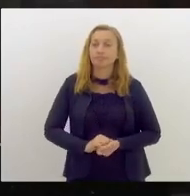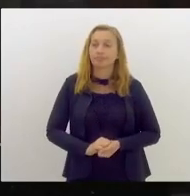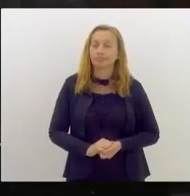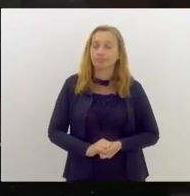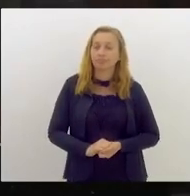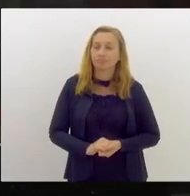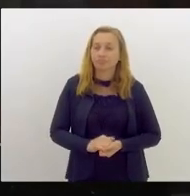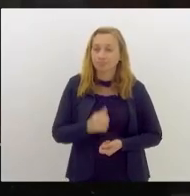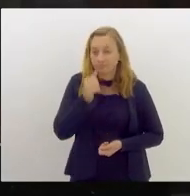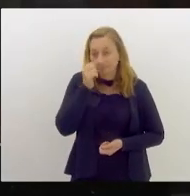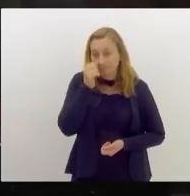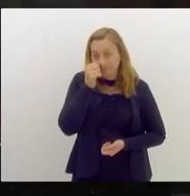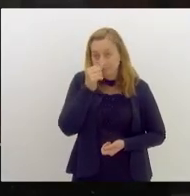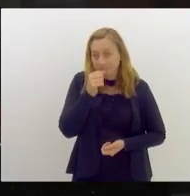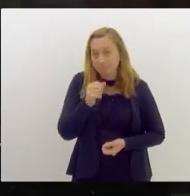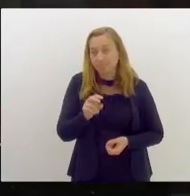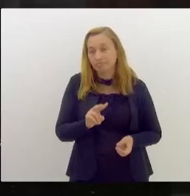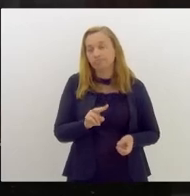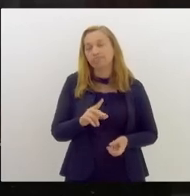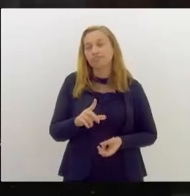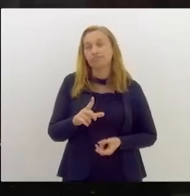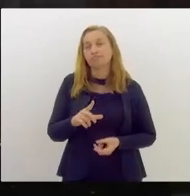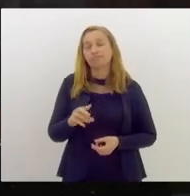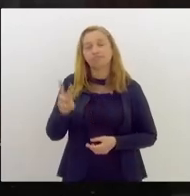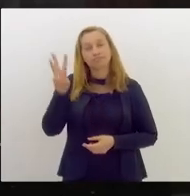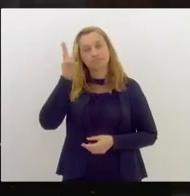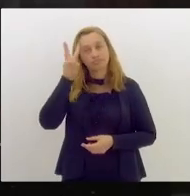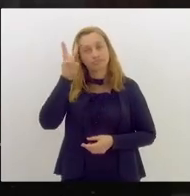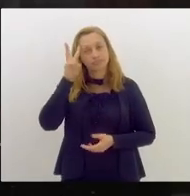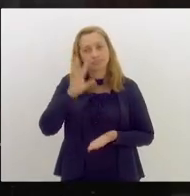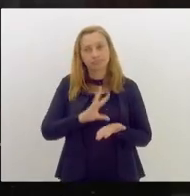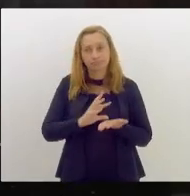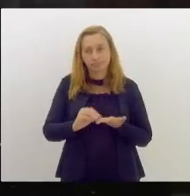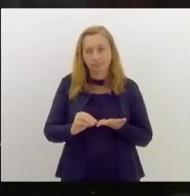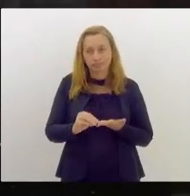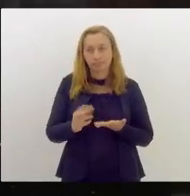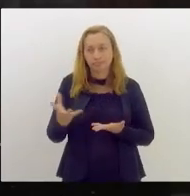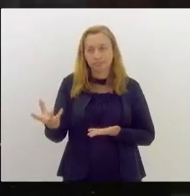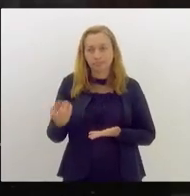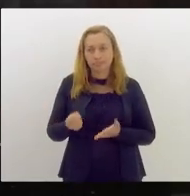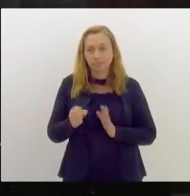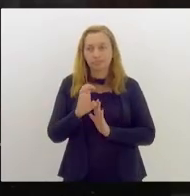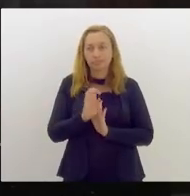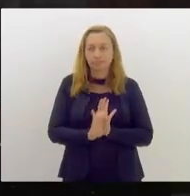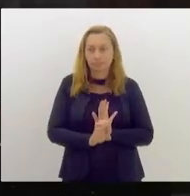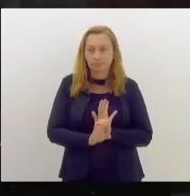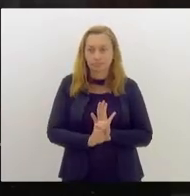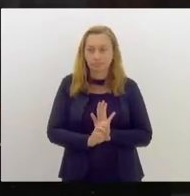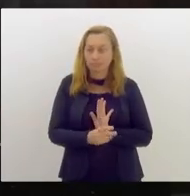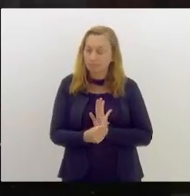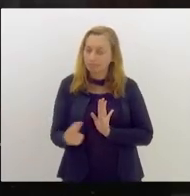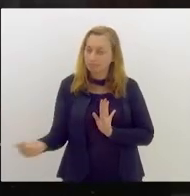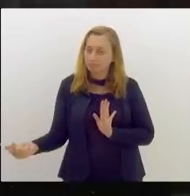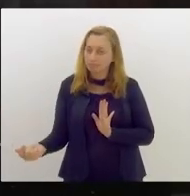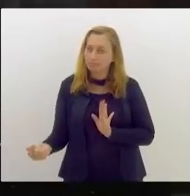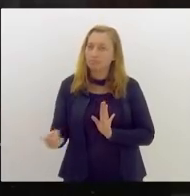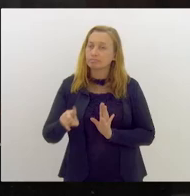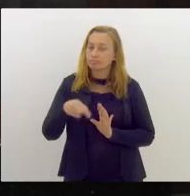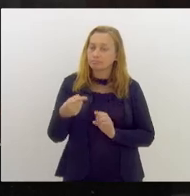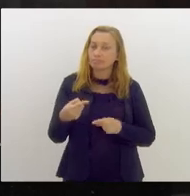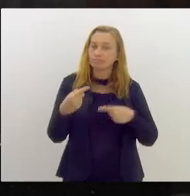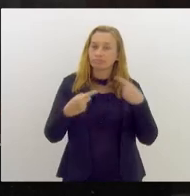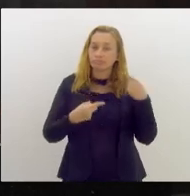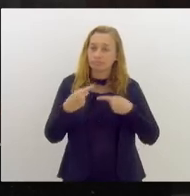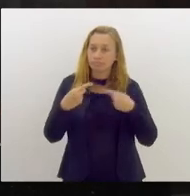e afirmou ele que trará na pauta de terça-feira para receber emendas sair de pauta